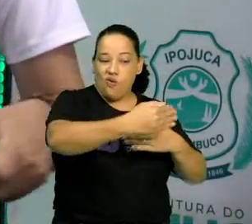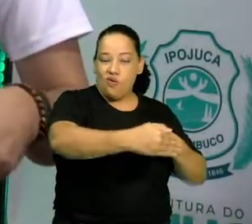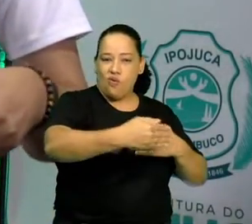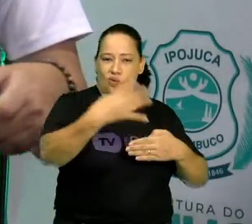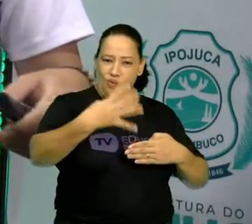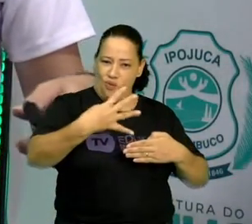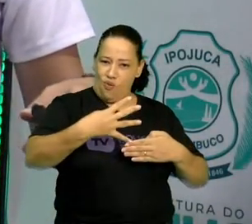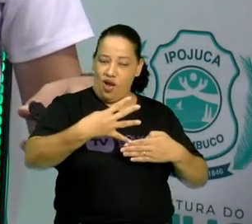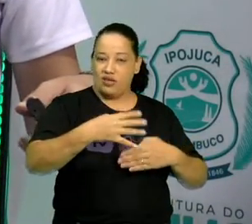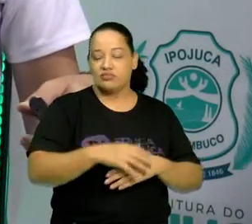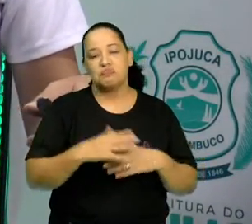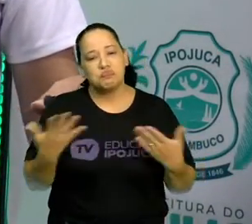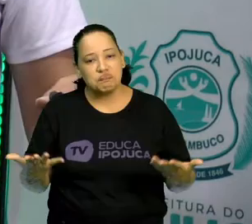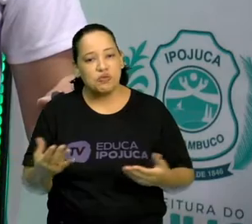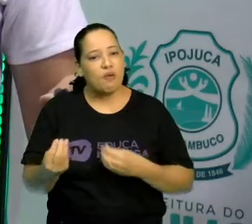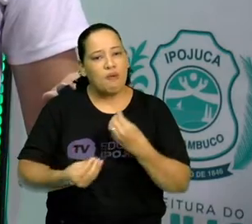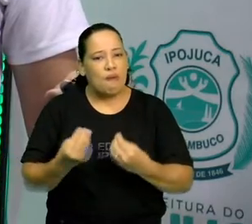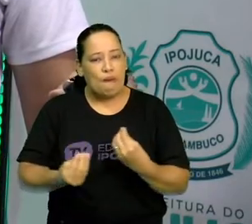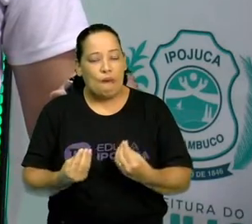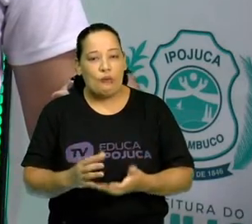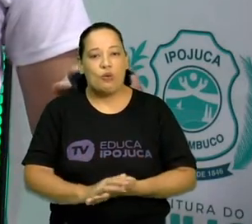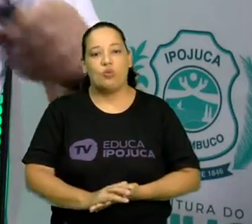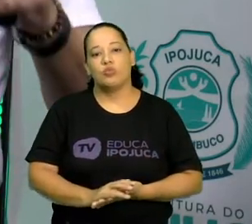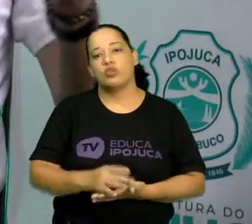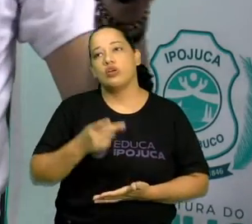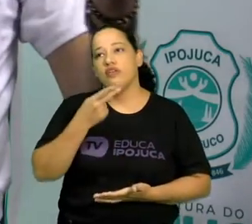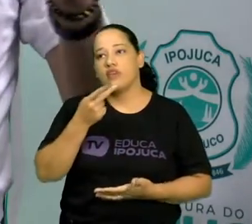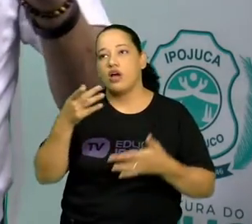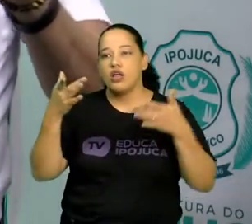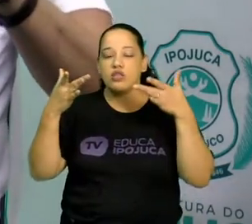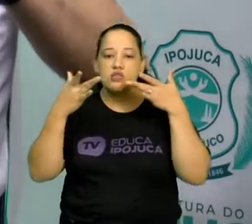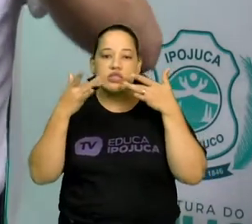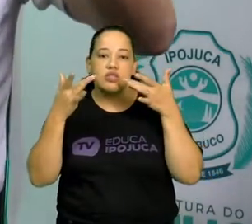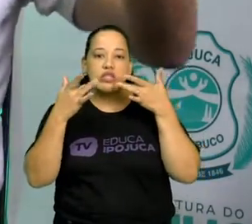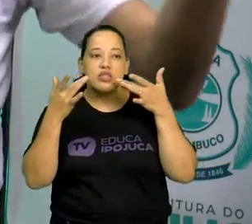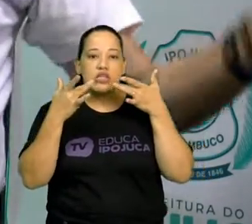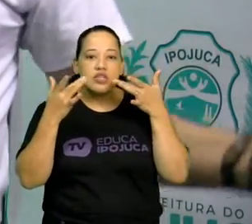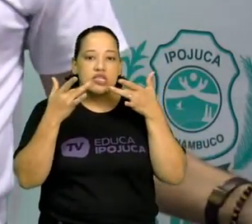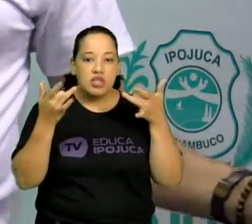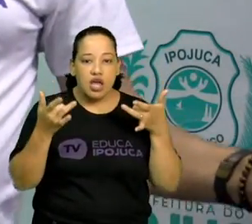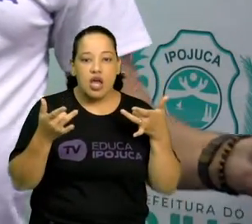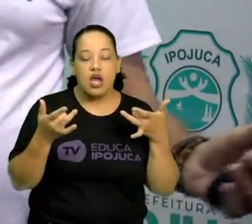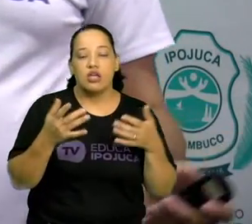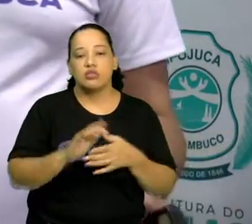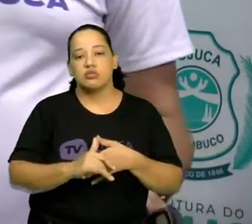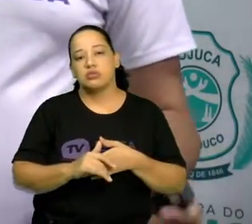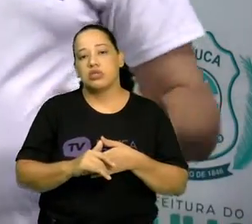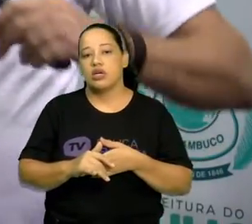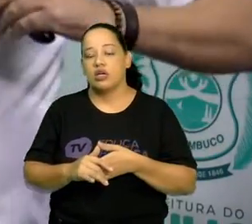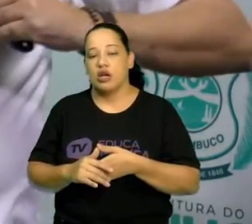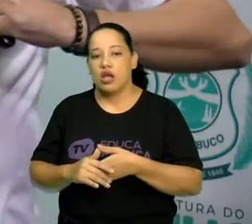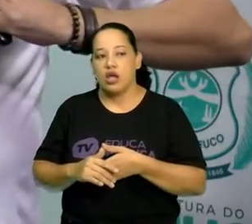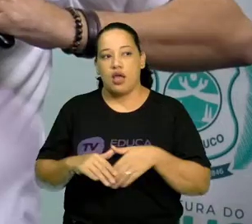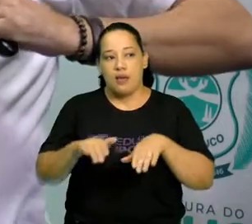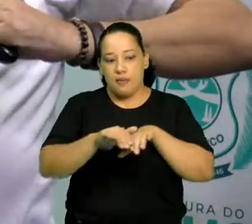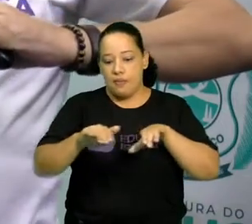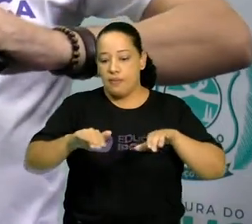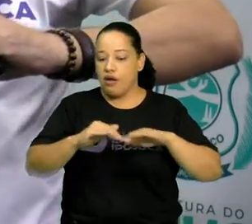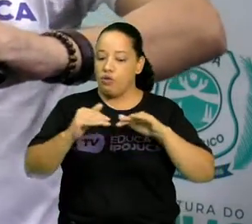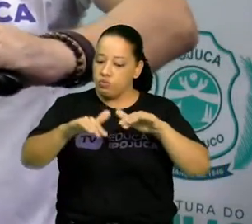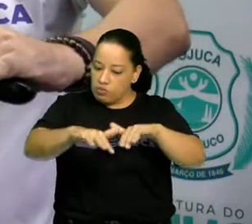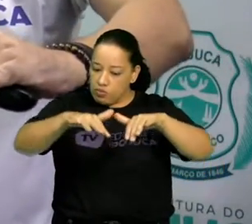teatro, que a gente chama teatro, o teatro a palco italiana, você tem